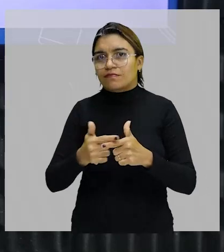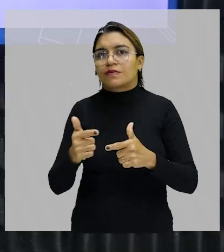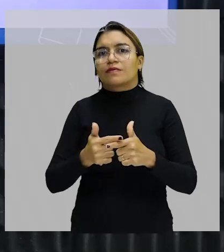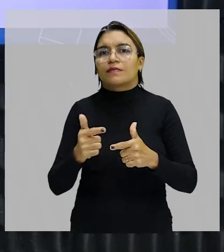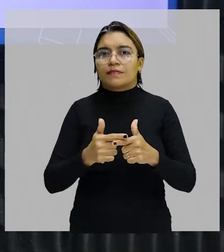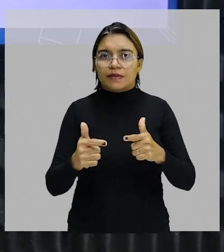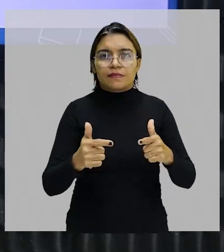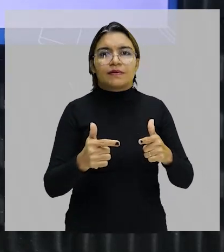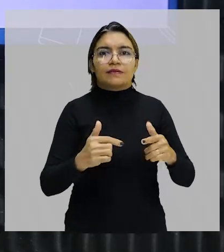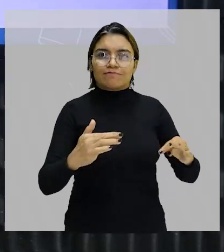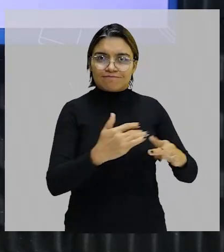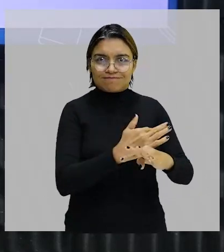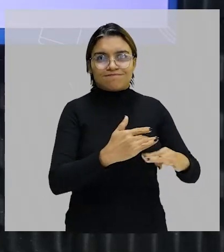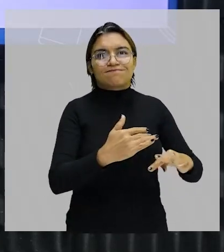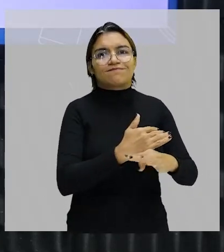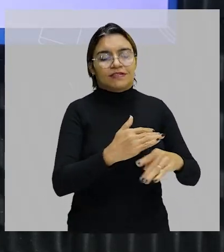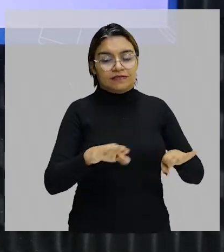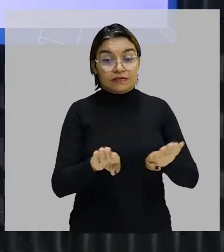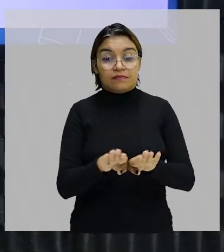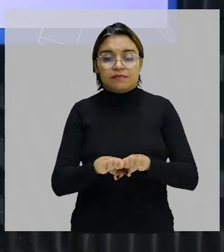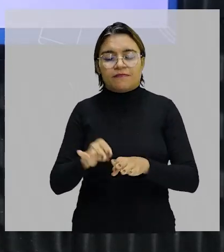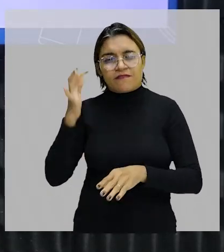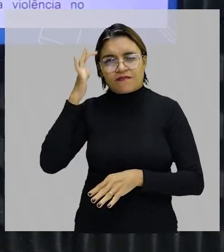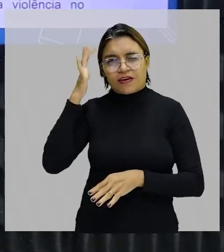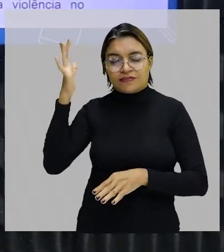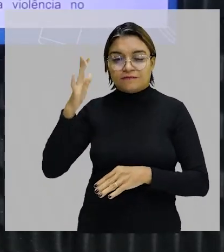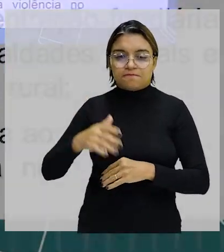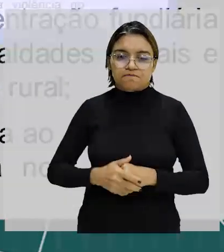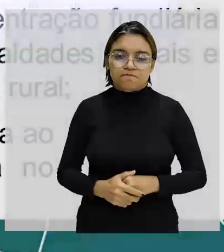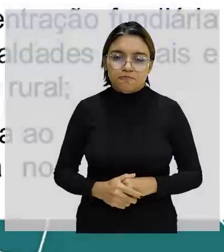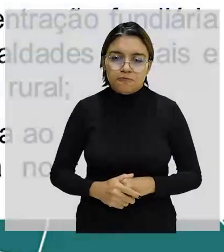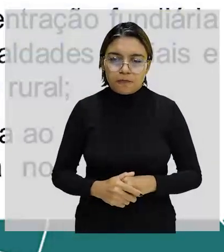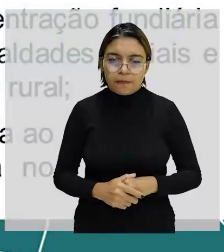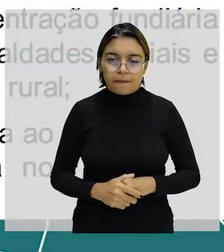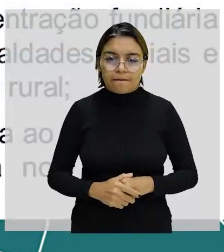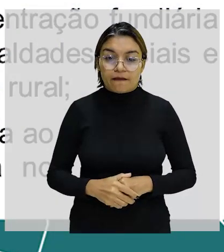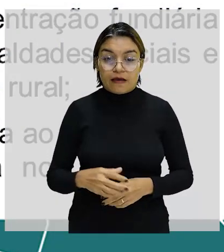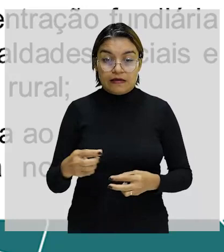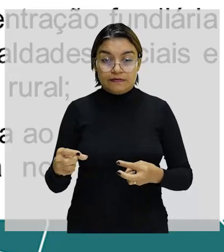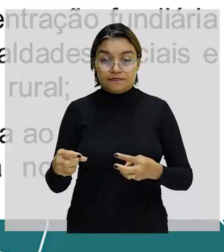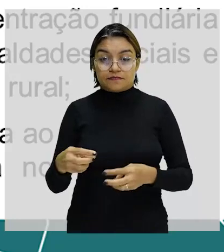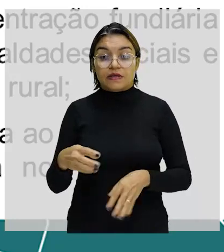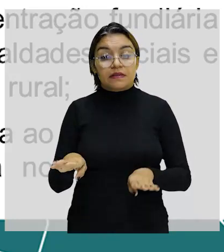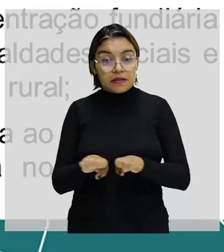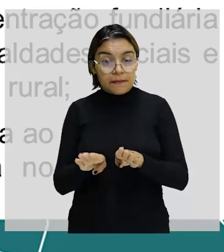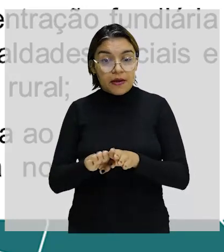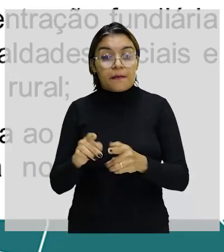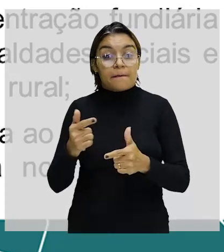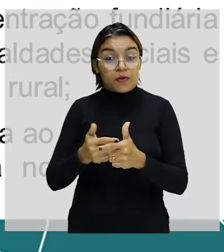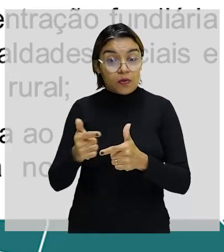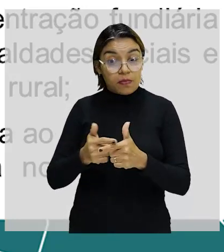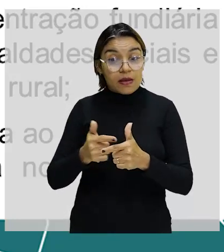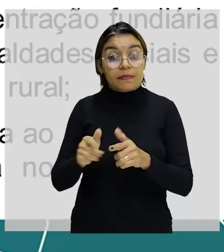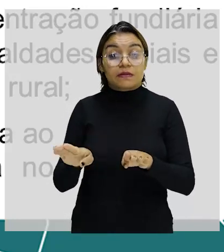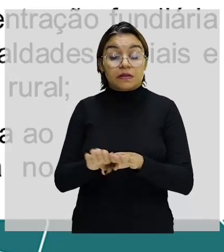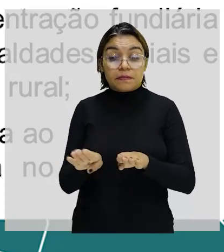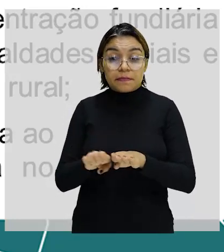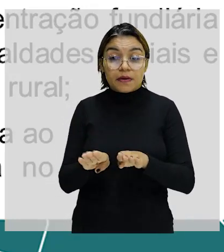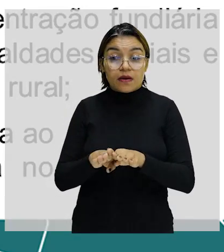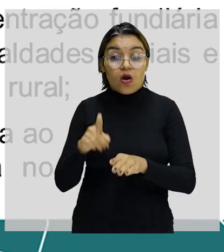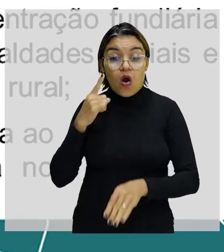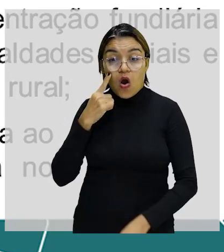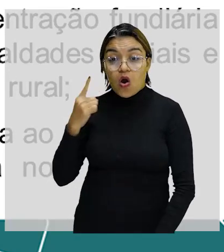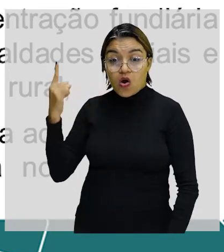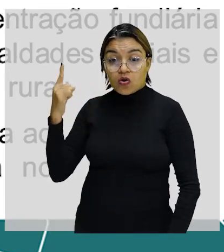urbano. Beleza? Muito fácil, né? E um terceiro problema que você precisa estar atento porque ele está